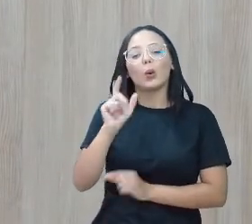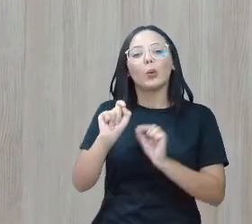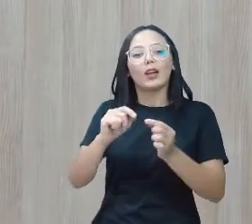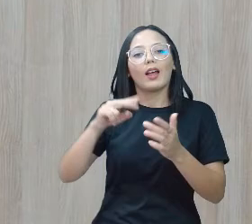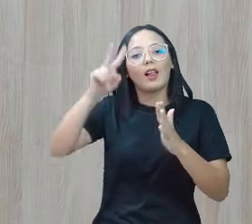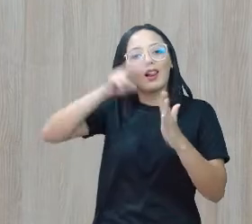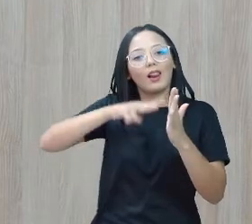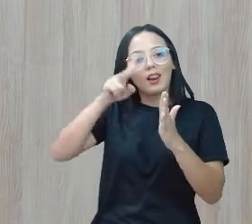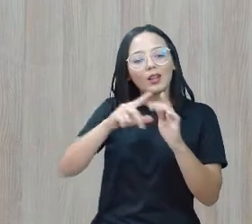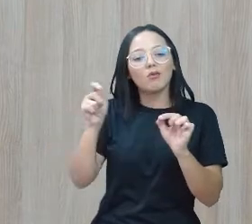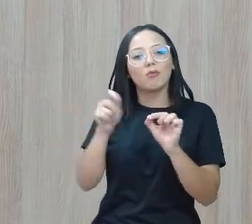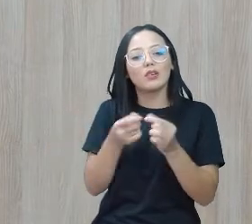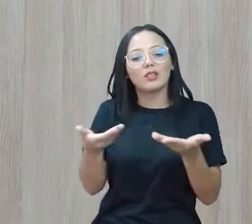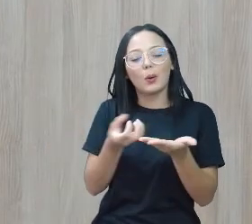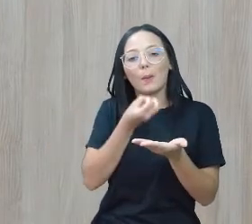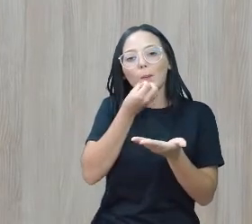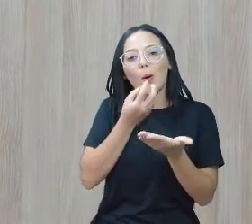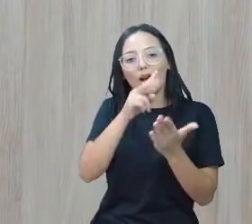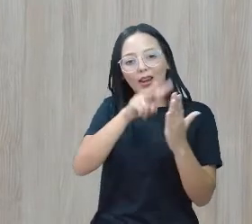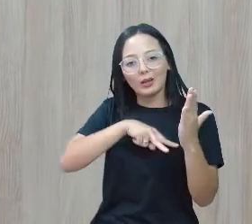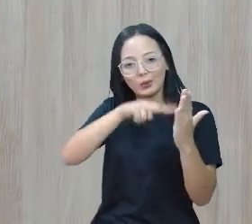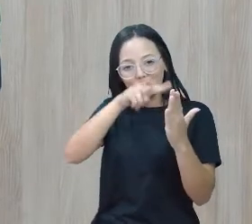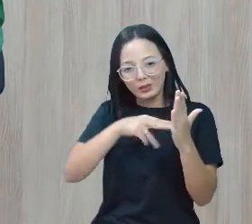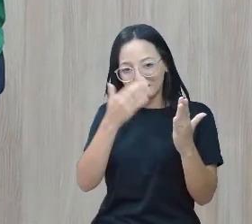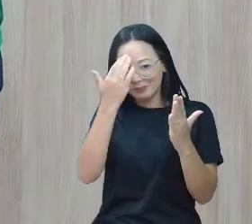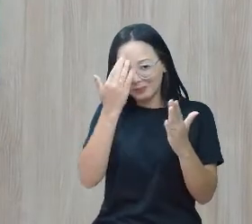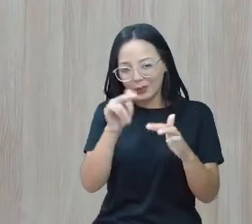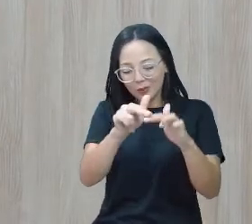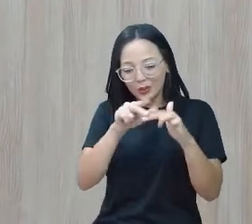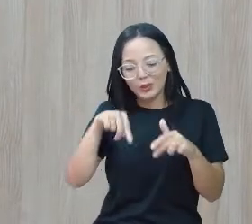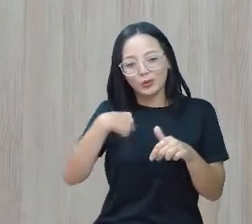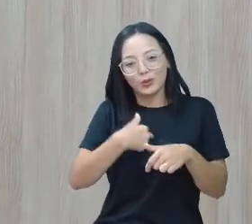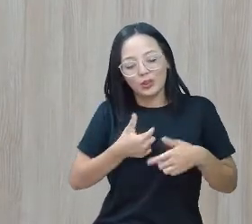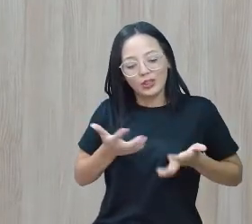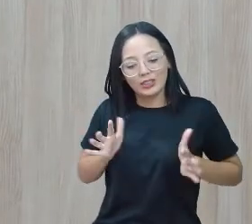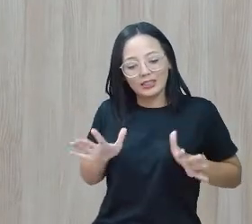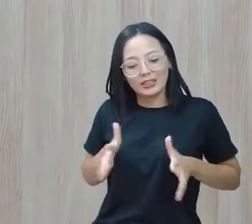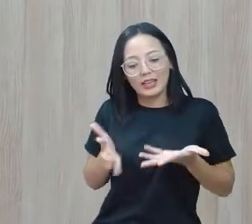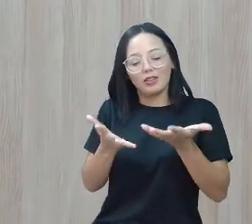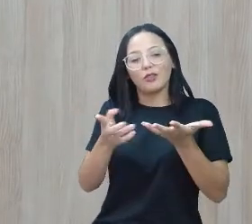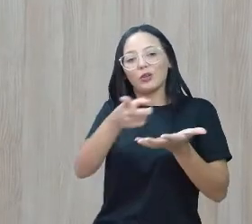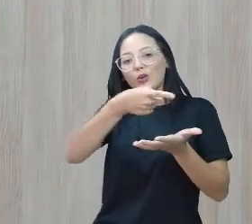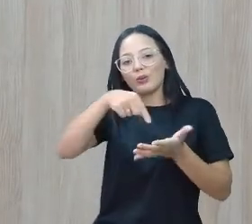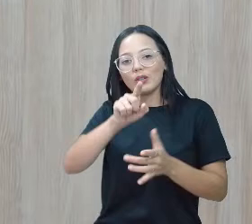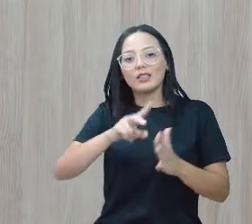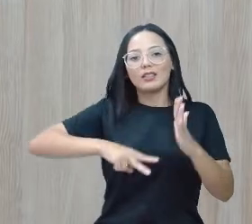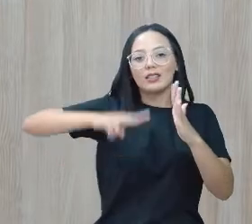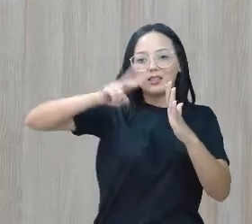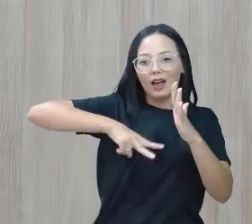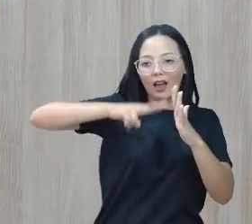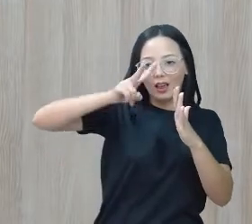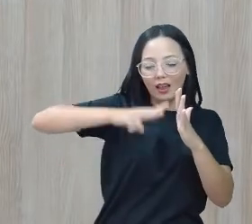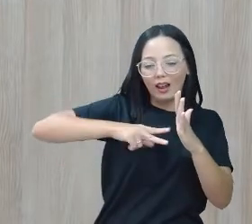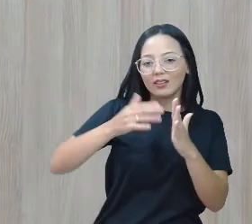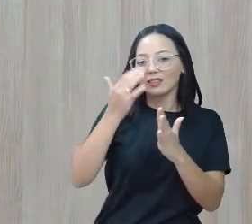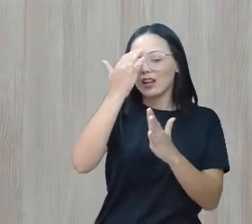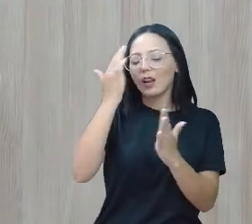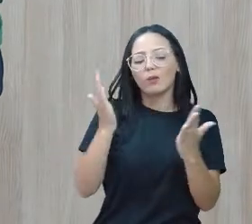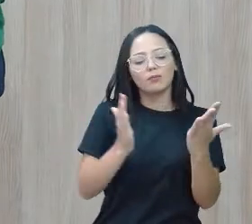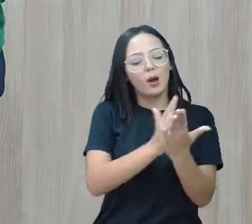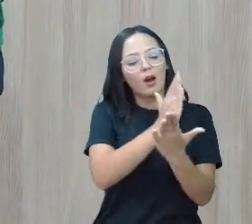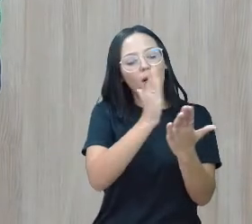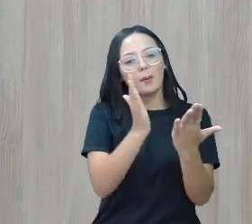está fazendo uma boa leitura. Então, pessoal, nós incentivamos vocês a lerem, não é?